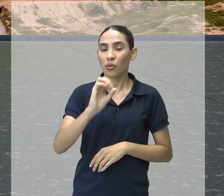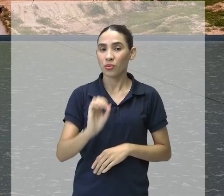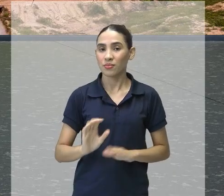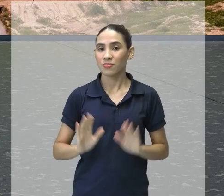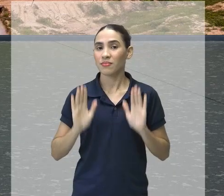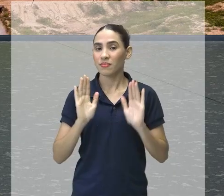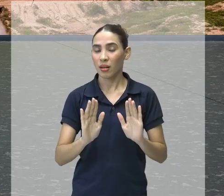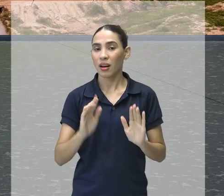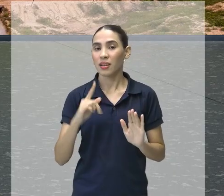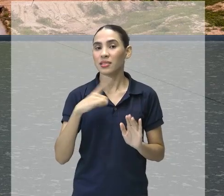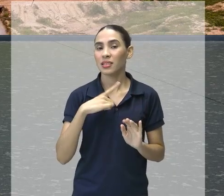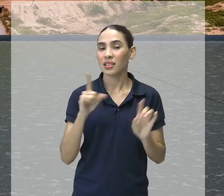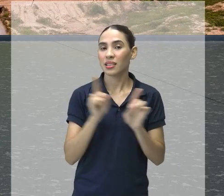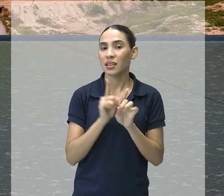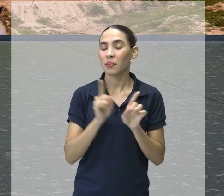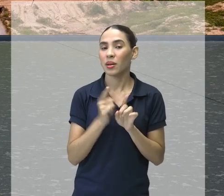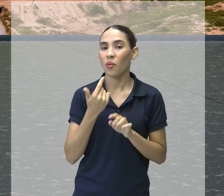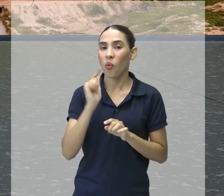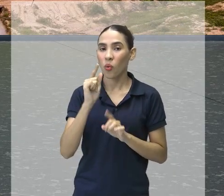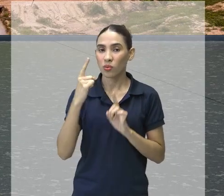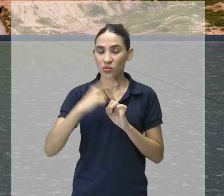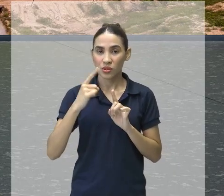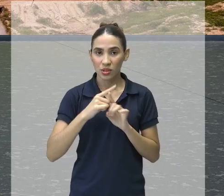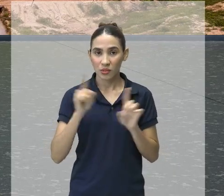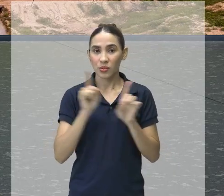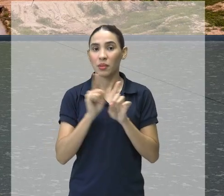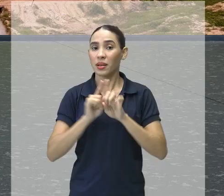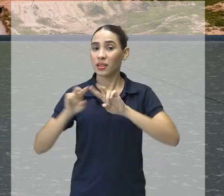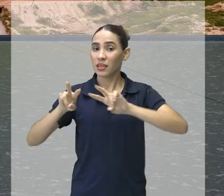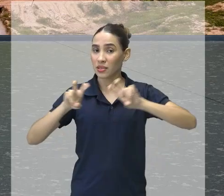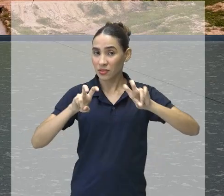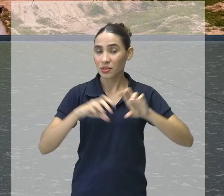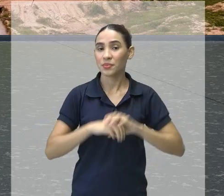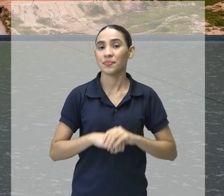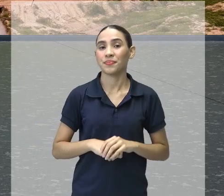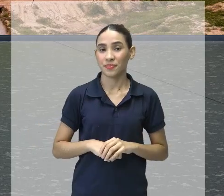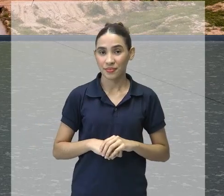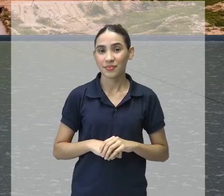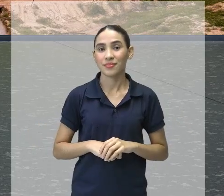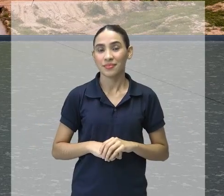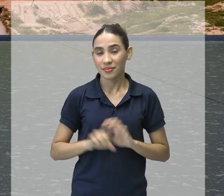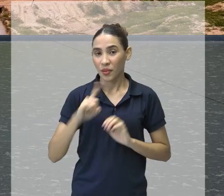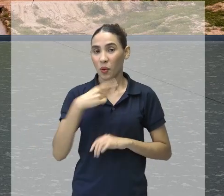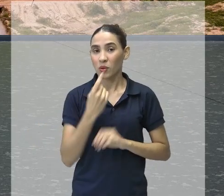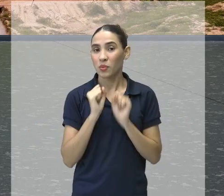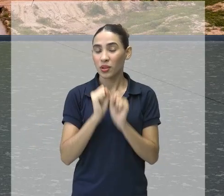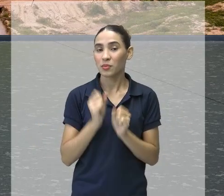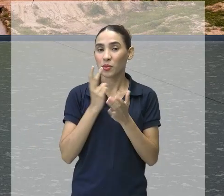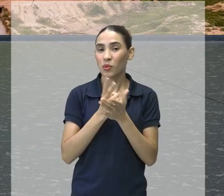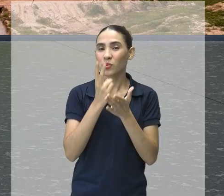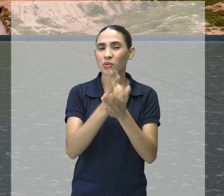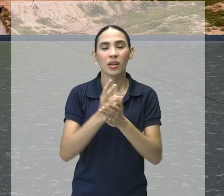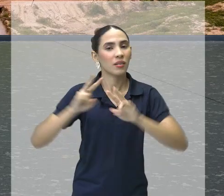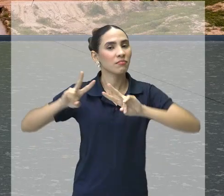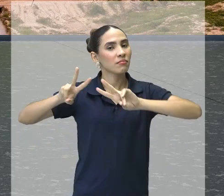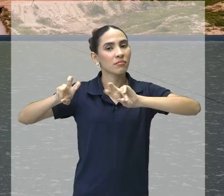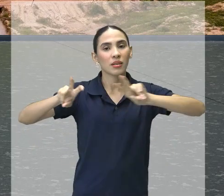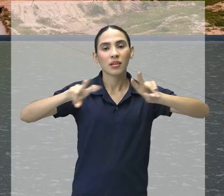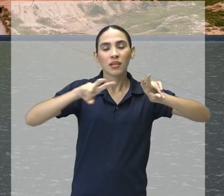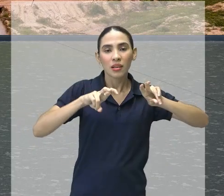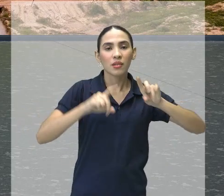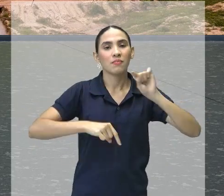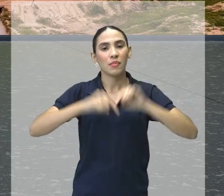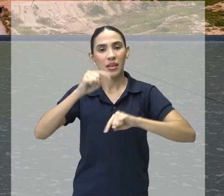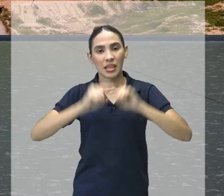Mas existe outra forma de extrativismo. Sim, nós podemos continuar extraindo